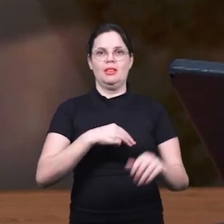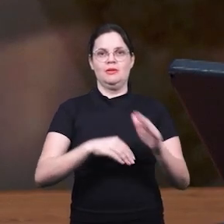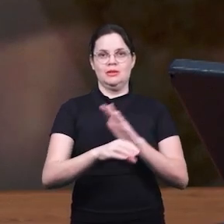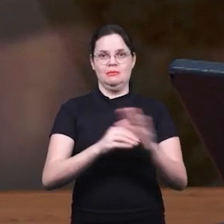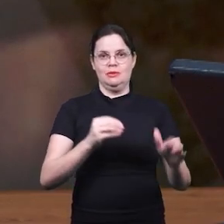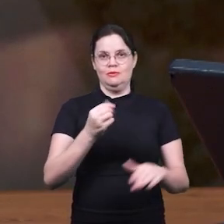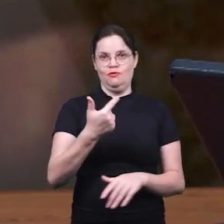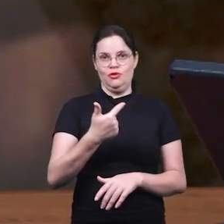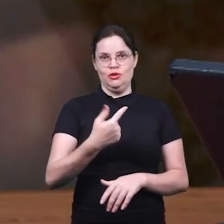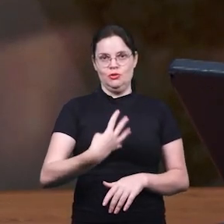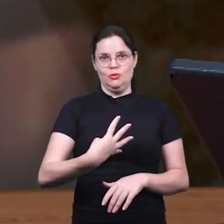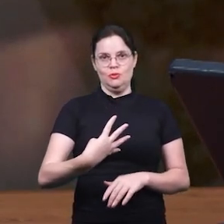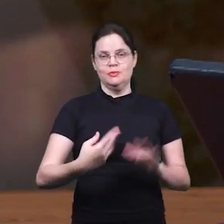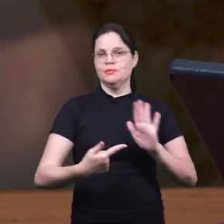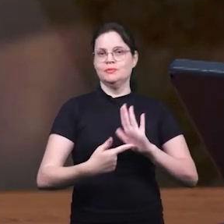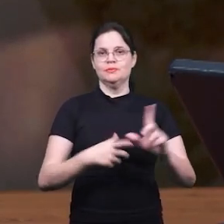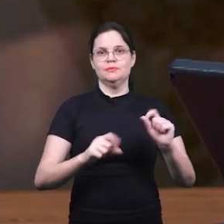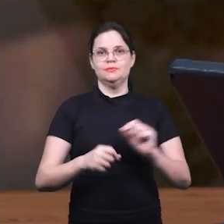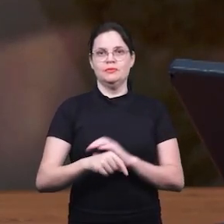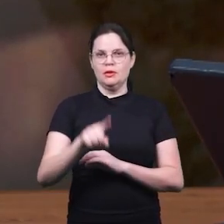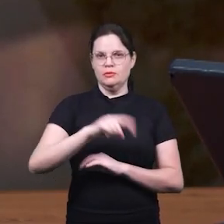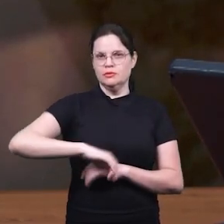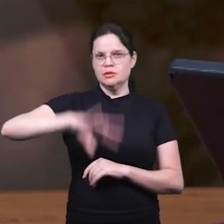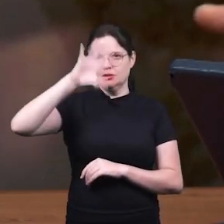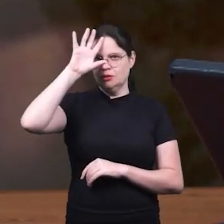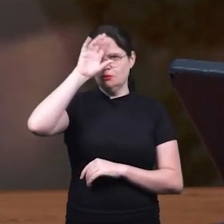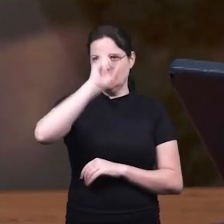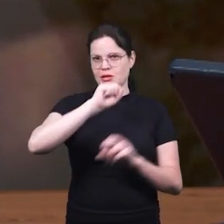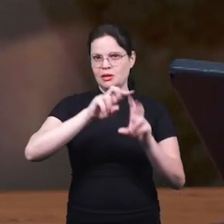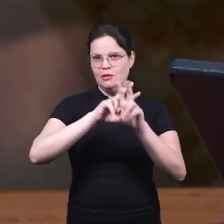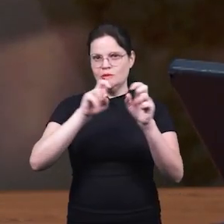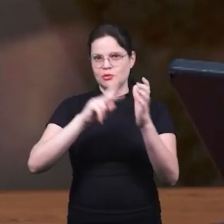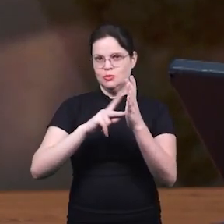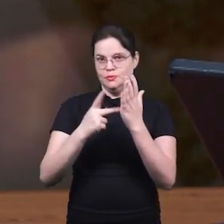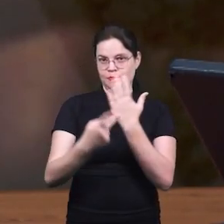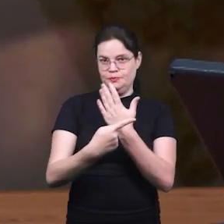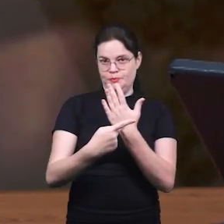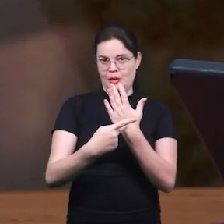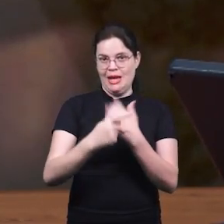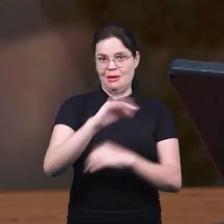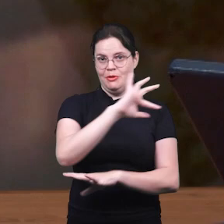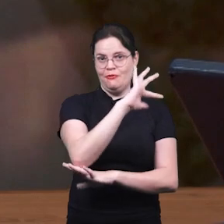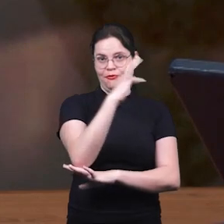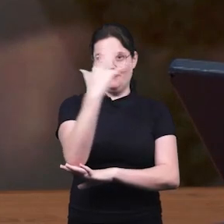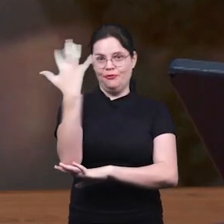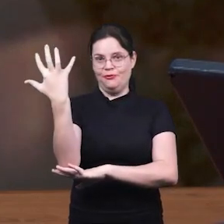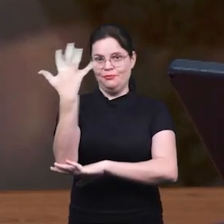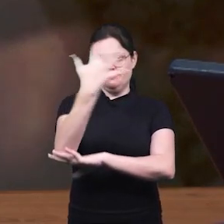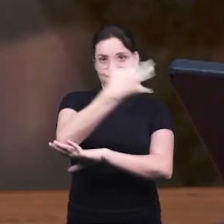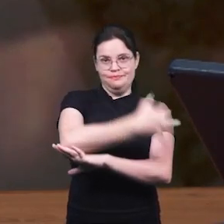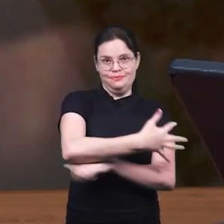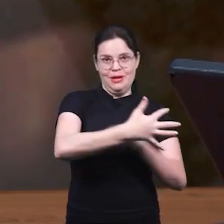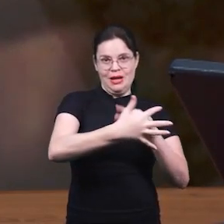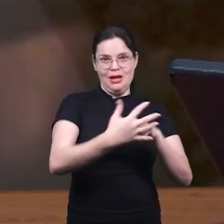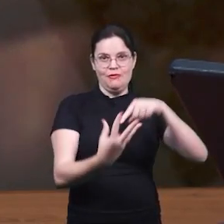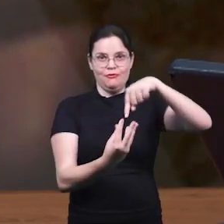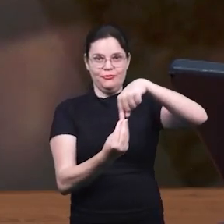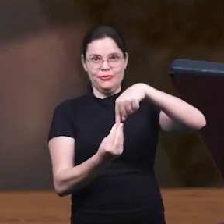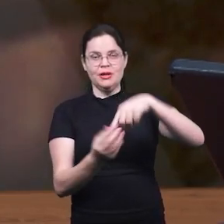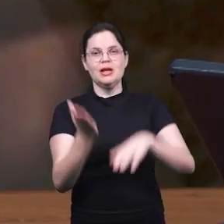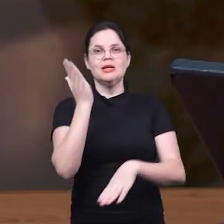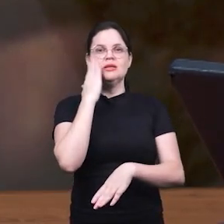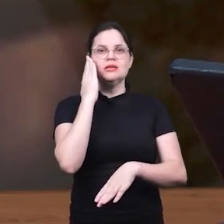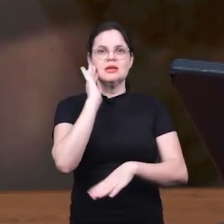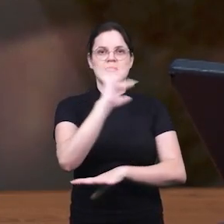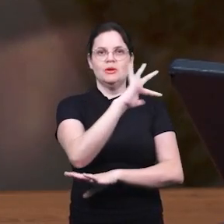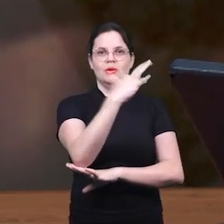que diz assim: aprendei, pois, esta parábola da figueira. Quando as suas folhas brotam, sabeis